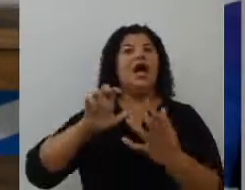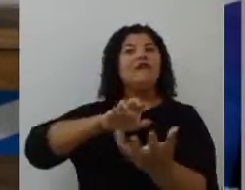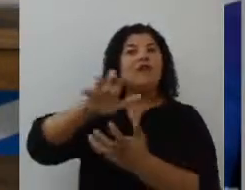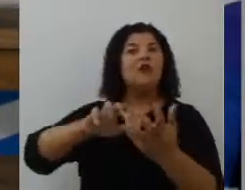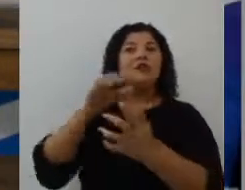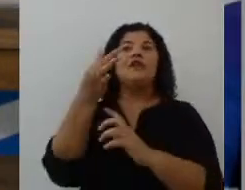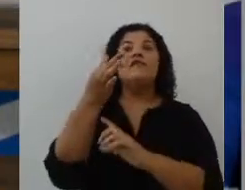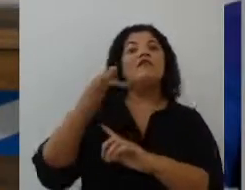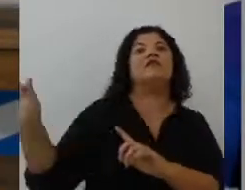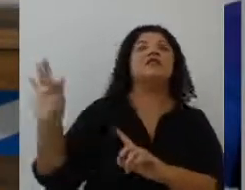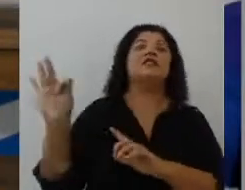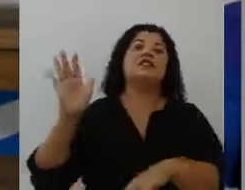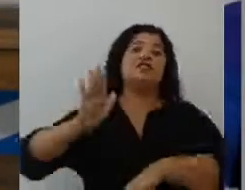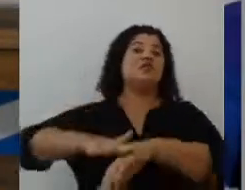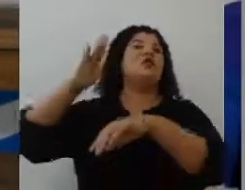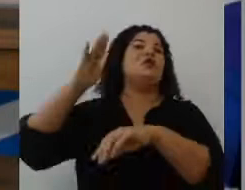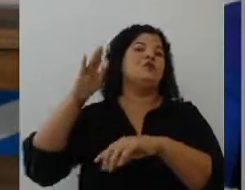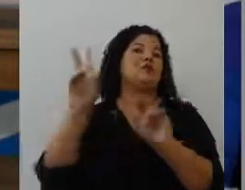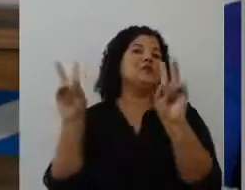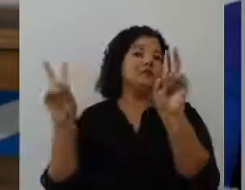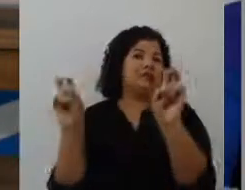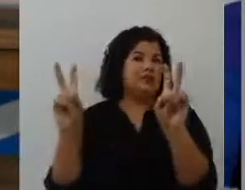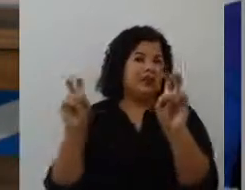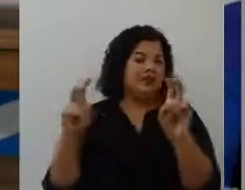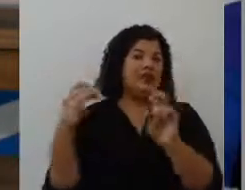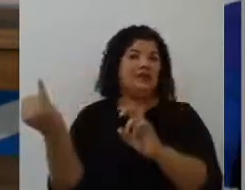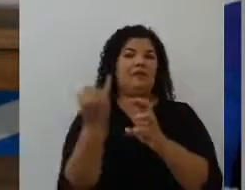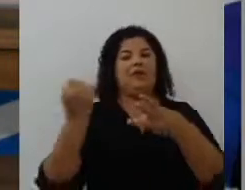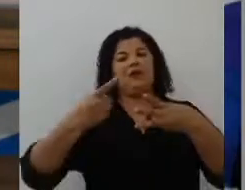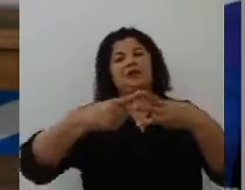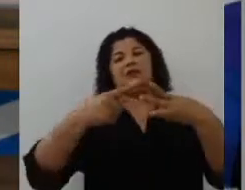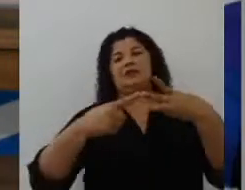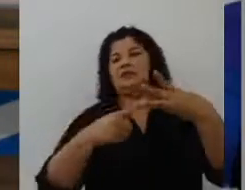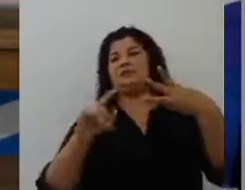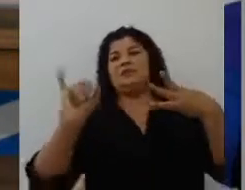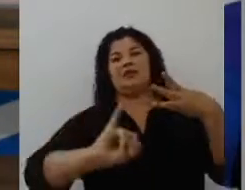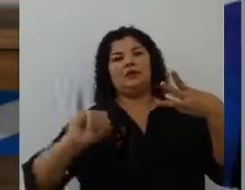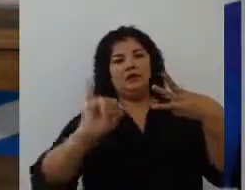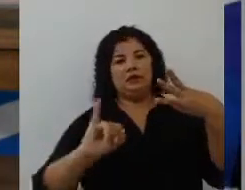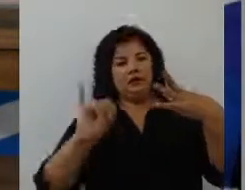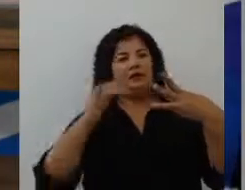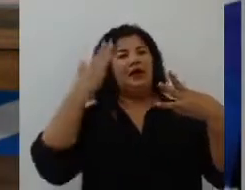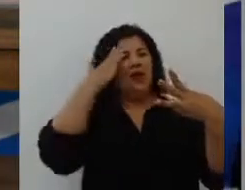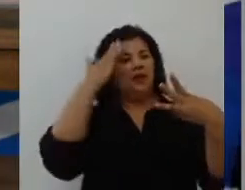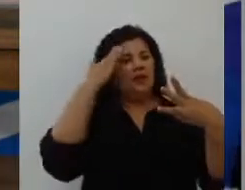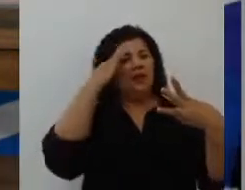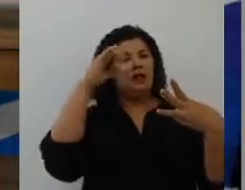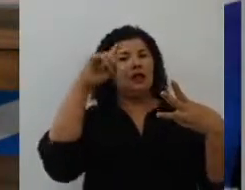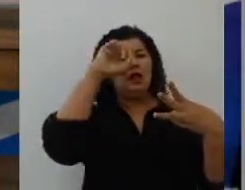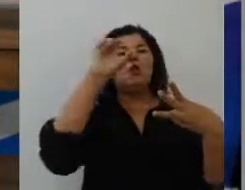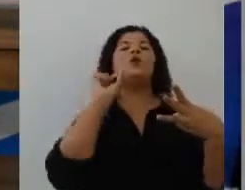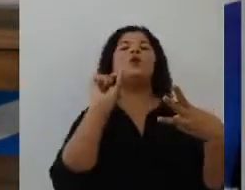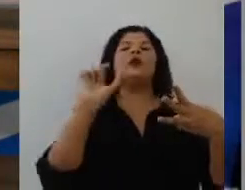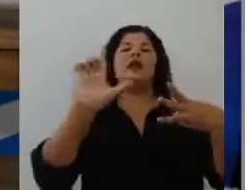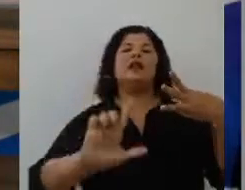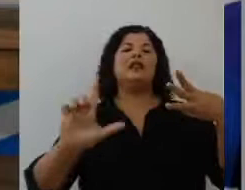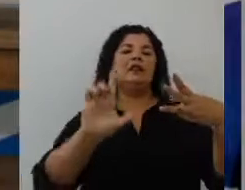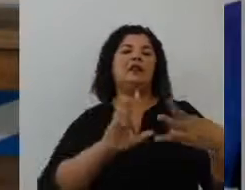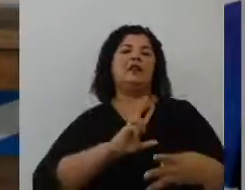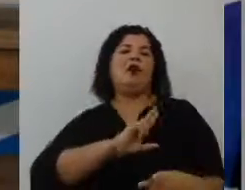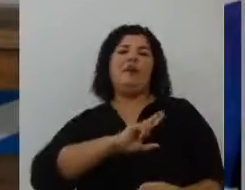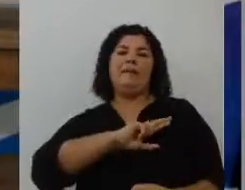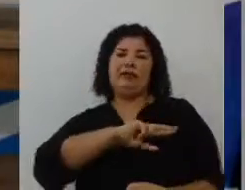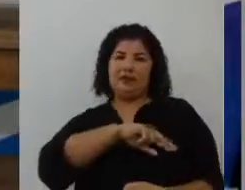3 movimentos são importantíssimos para a gente entender o romantismo. Então eu coloquei aqui para vocês, está em tela cheia para você,